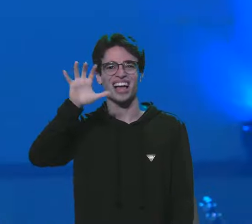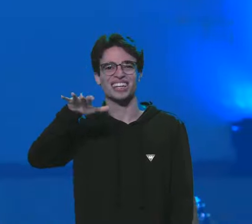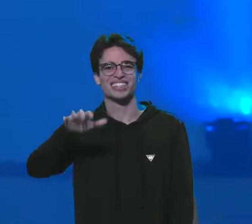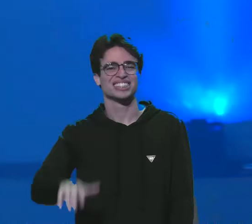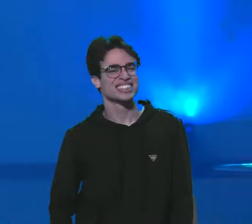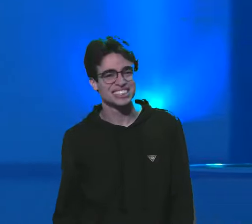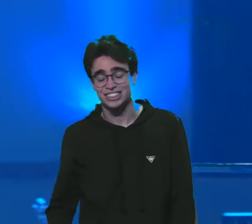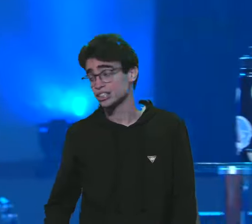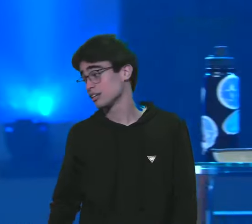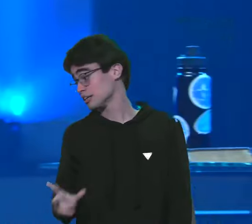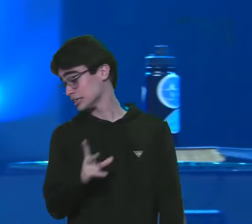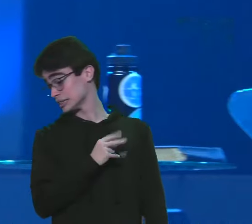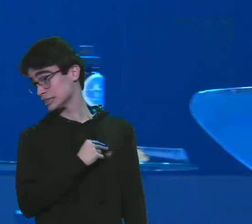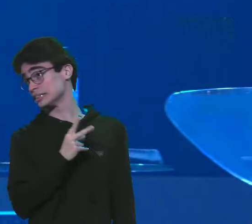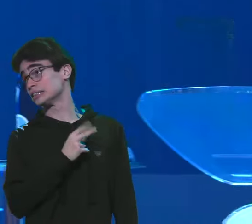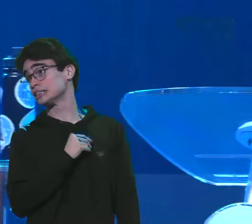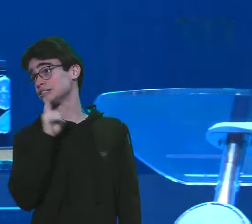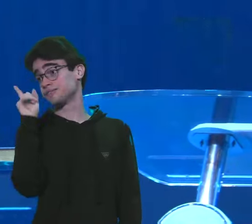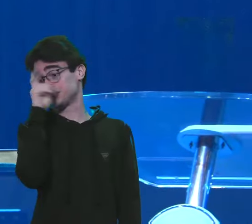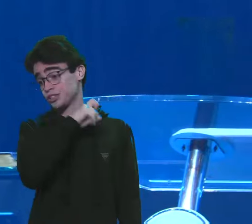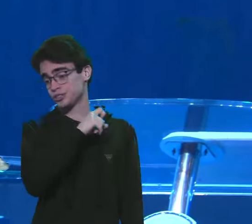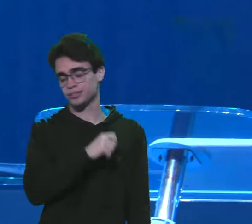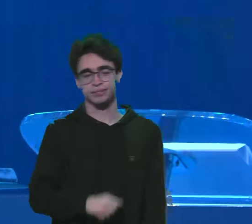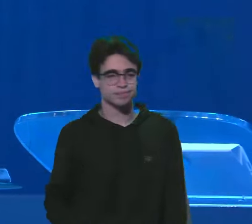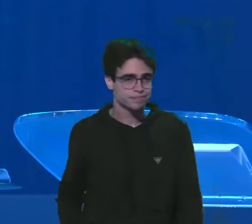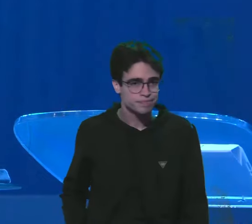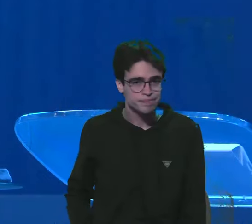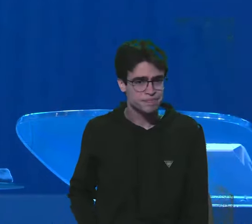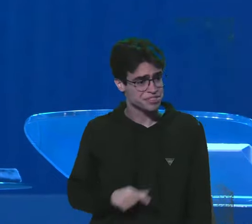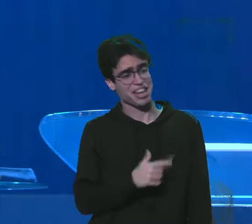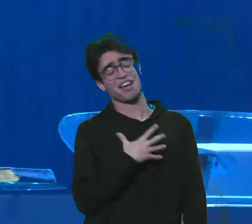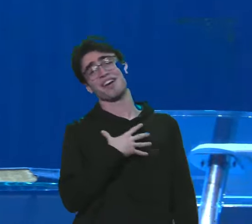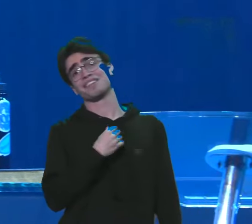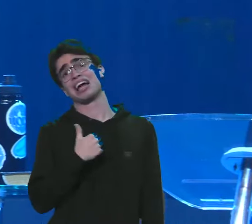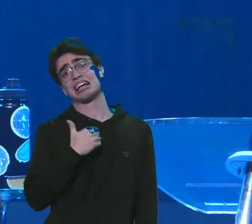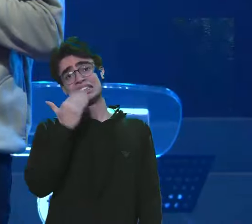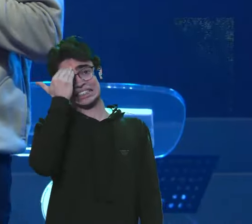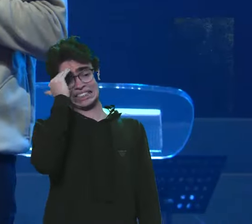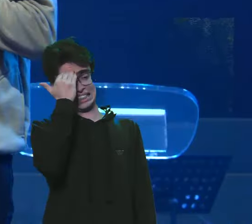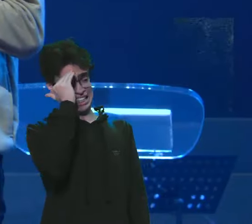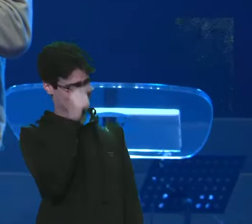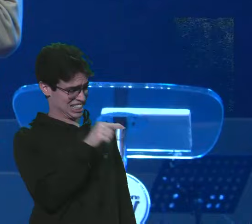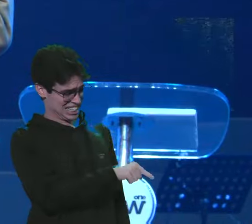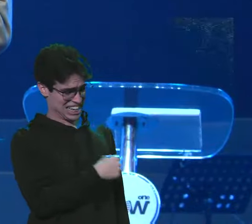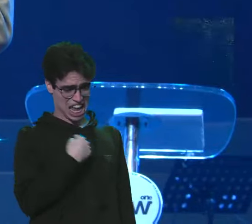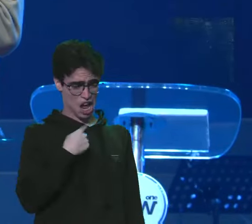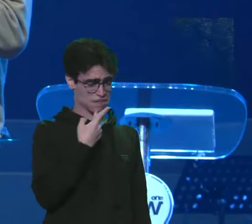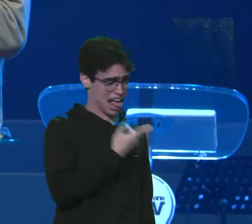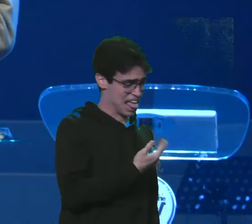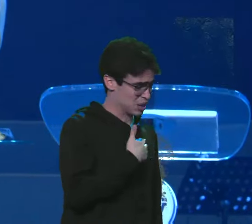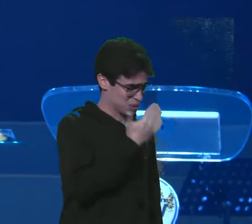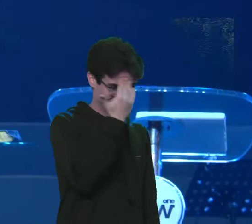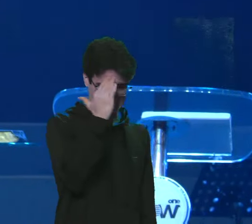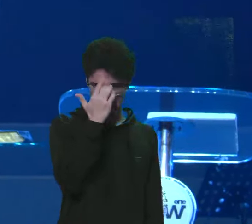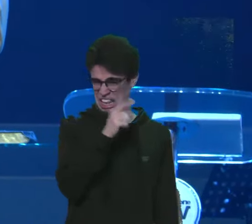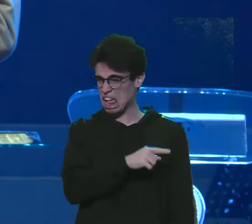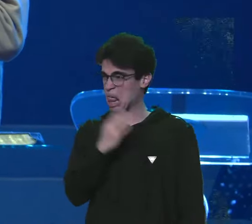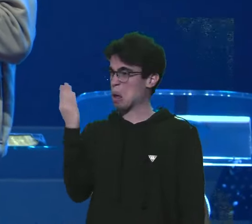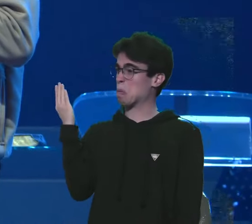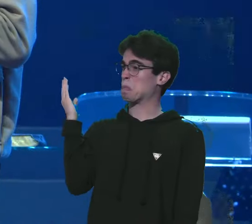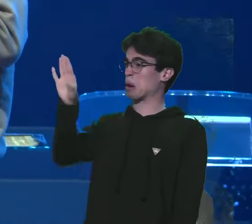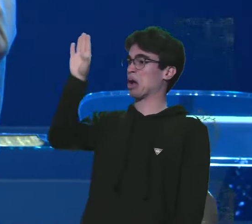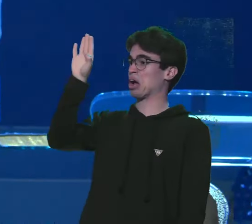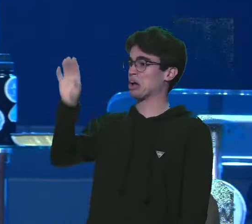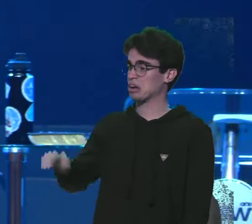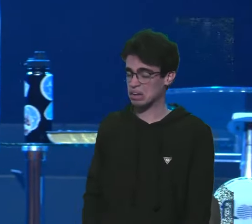É, puxa, é difícil. Meu filho, eu não entendo mais o que ele fala, ele não entende o que eu falo, ele bate a porta e vai